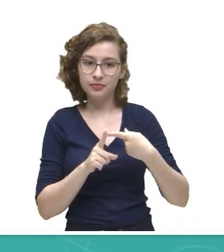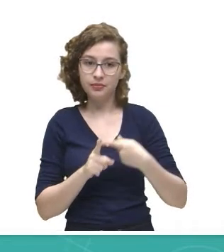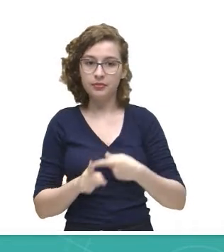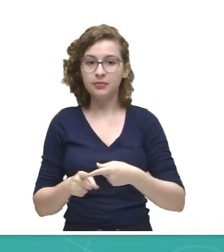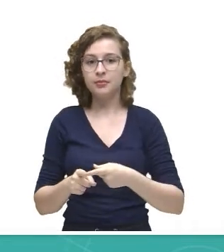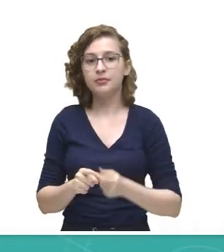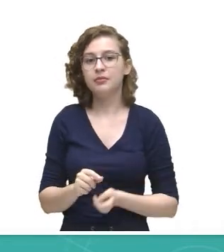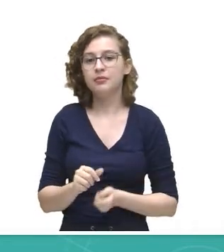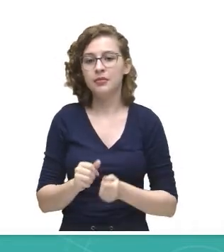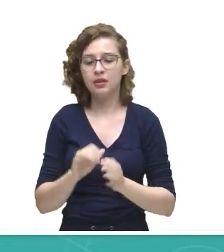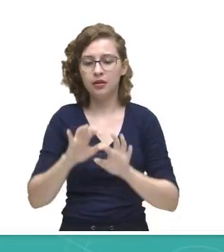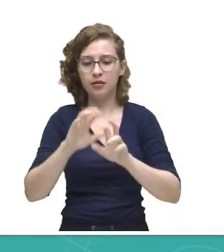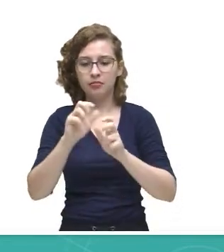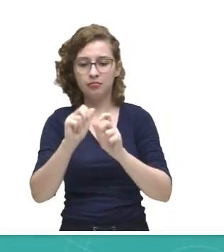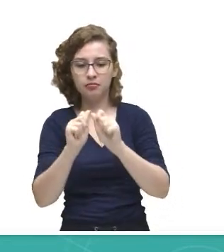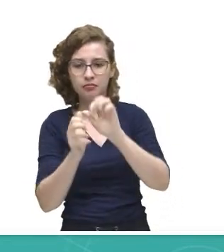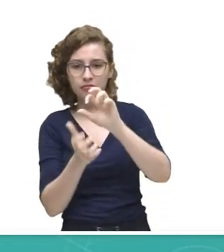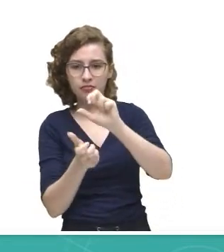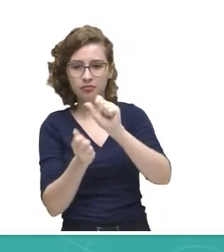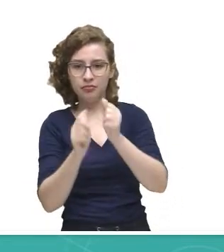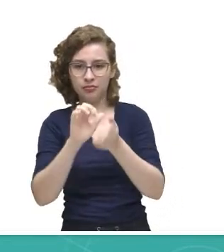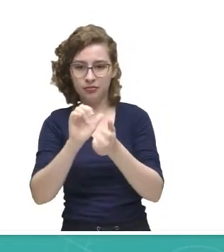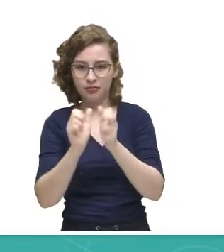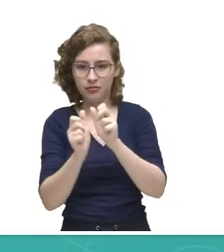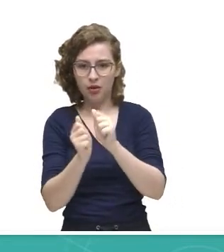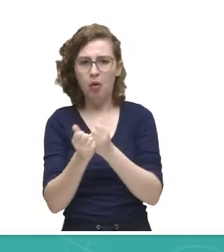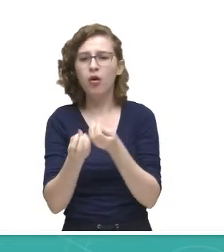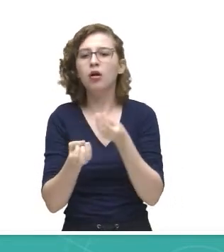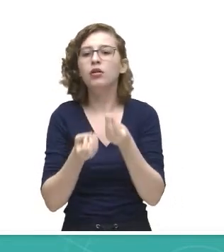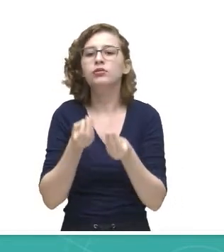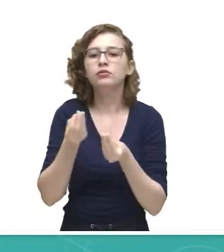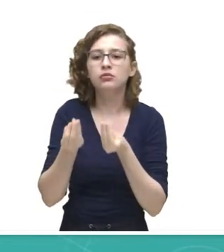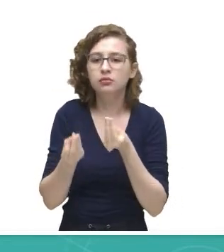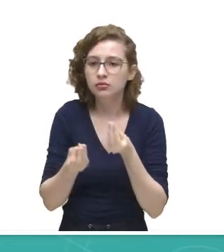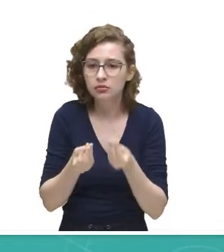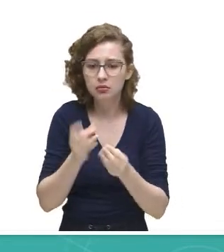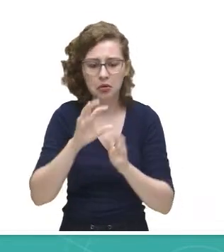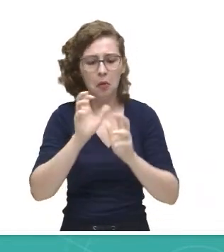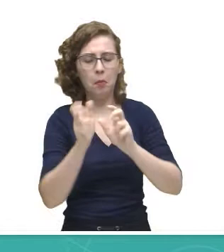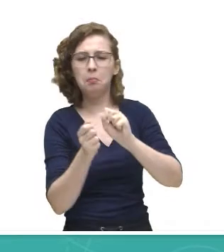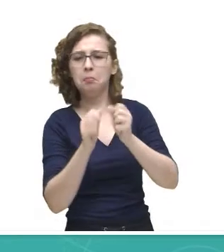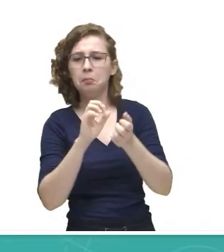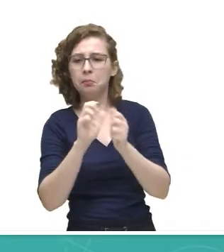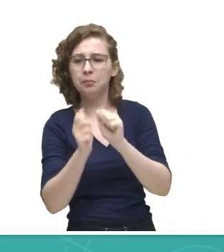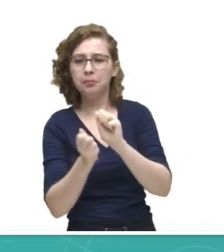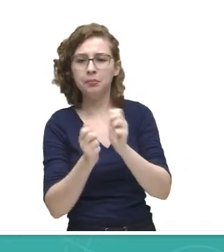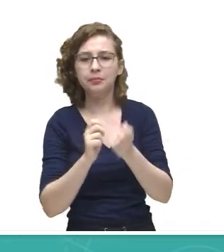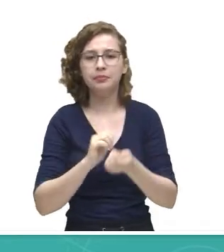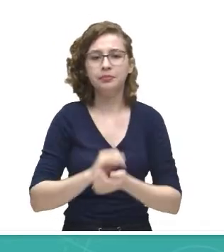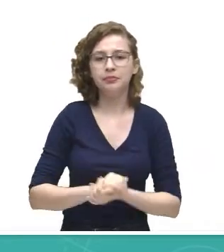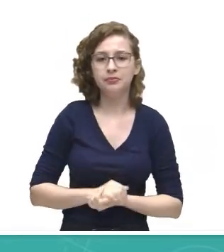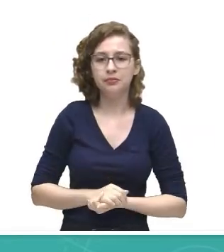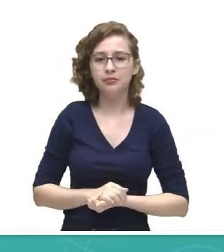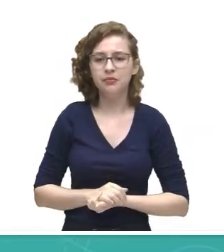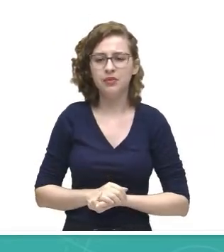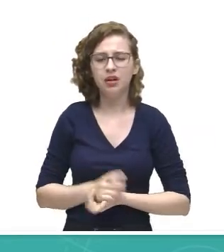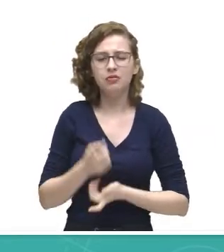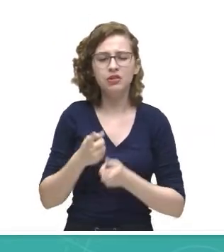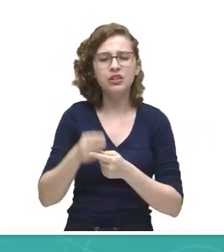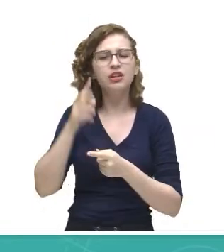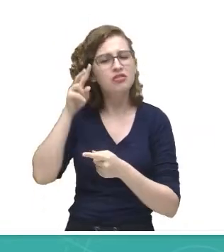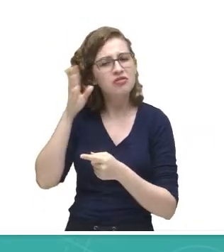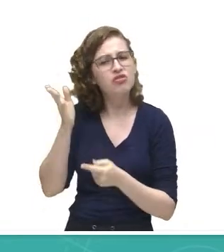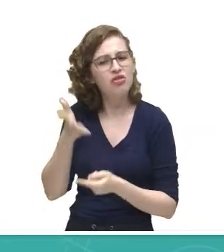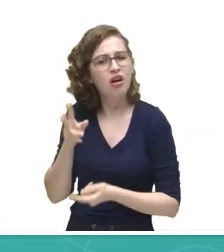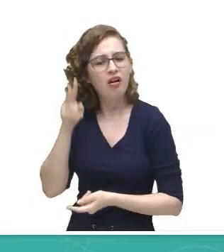era o artesanato. Como que funcionava esse modo de produção? Vocês muitas das vezes já devem ter